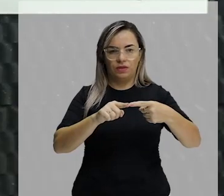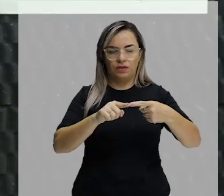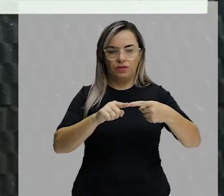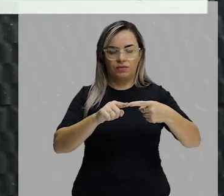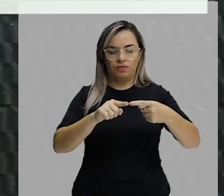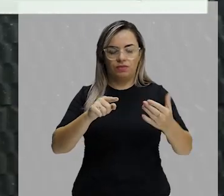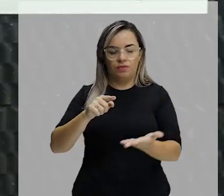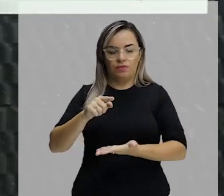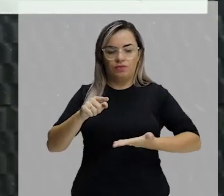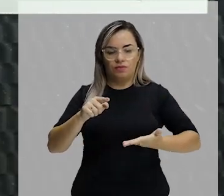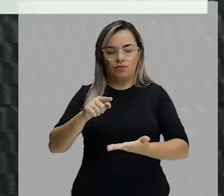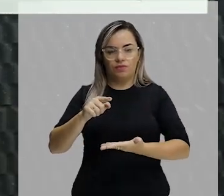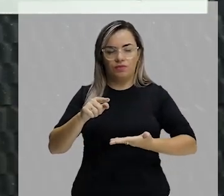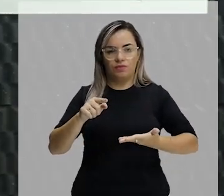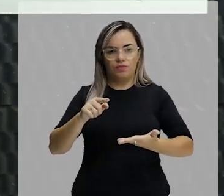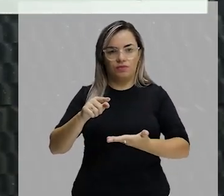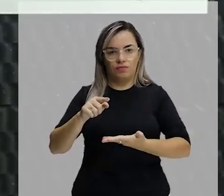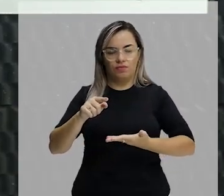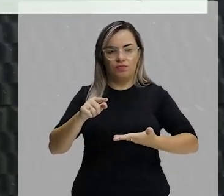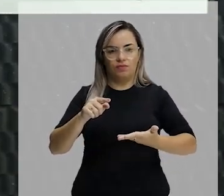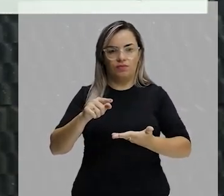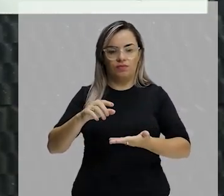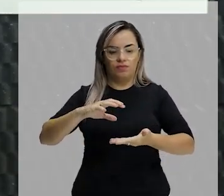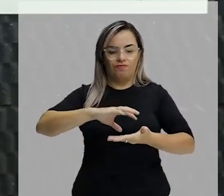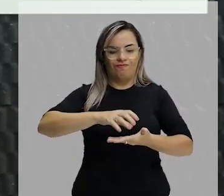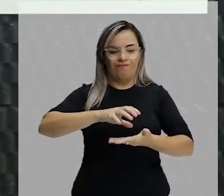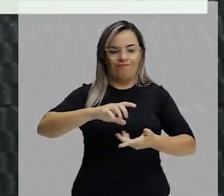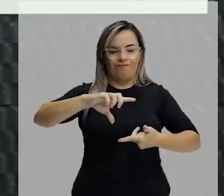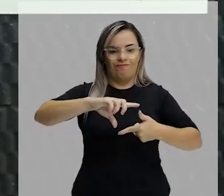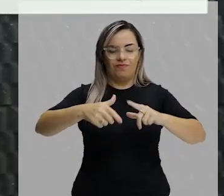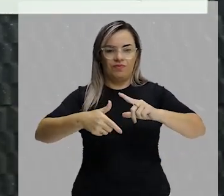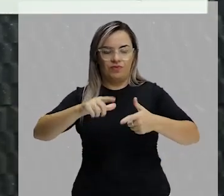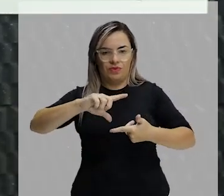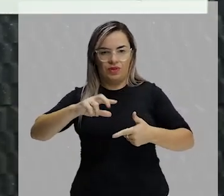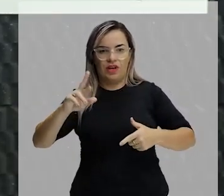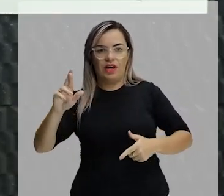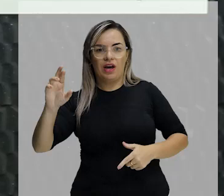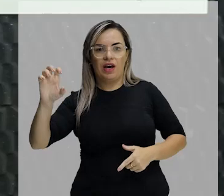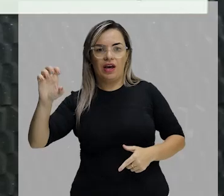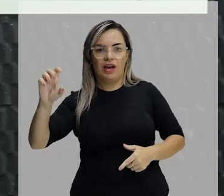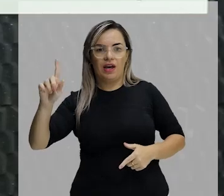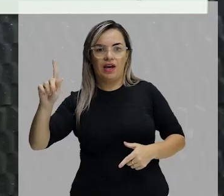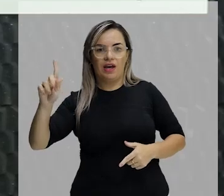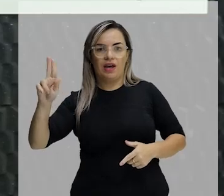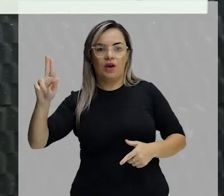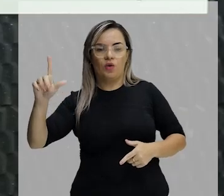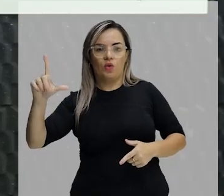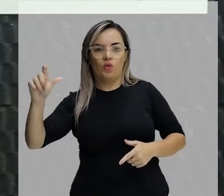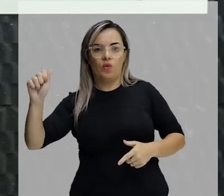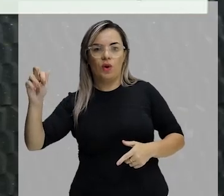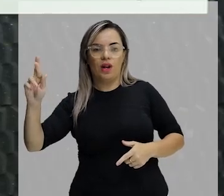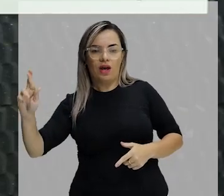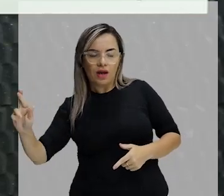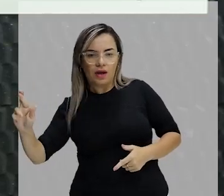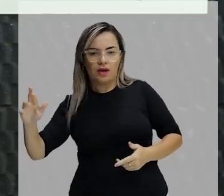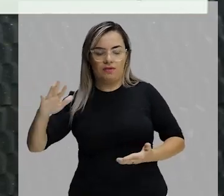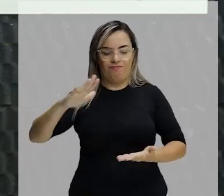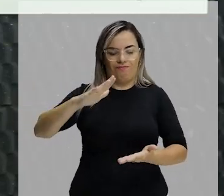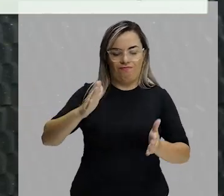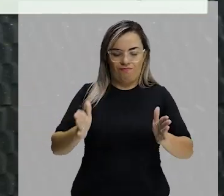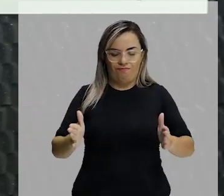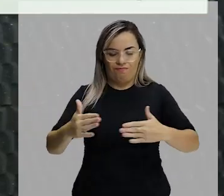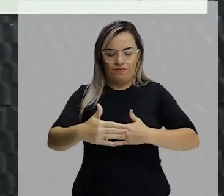base é um polígono regular, o meu prisma também é um prisma regular. Tá? É um prisma regular de base